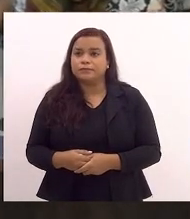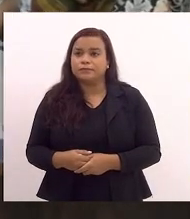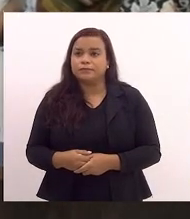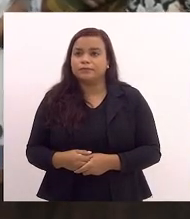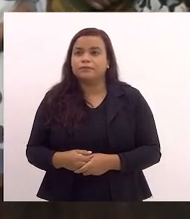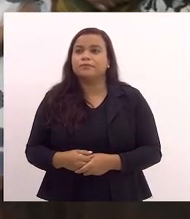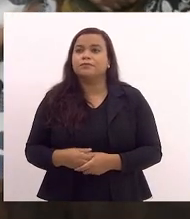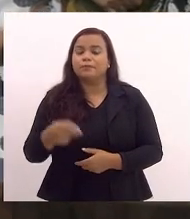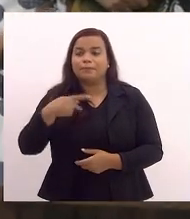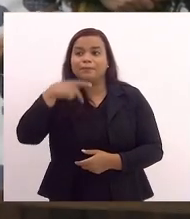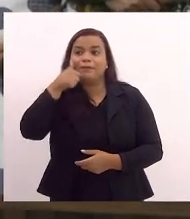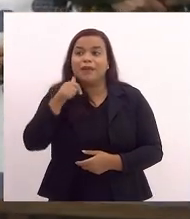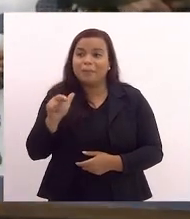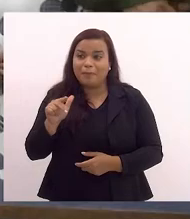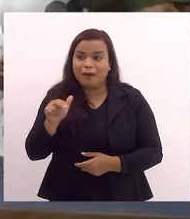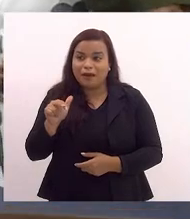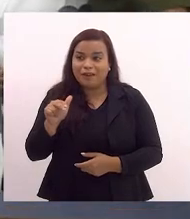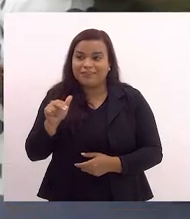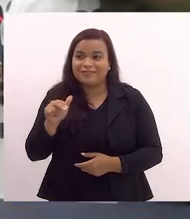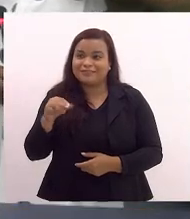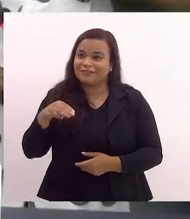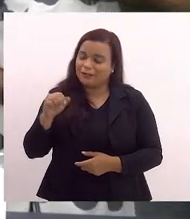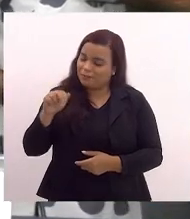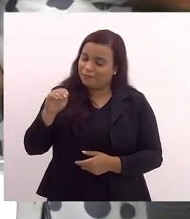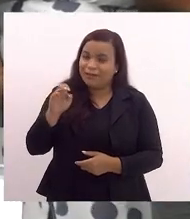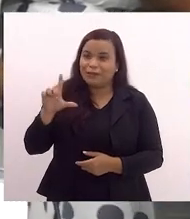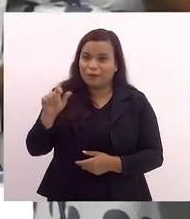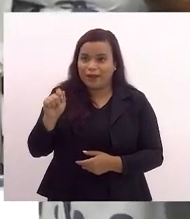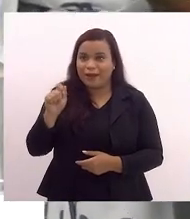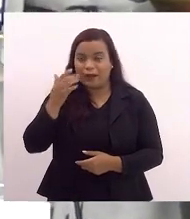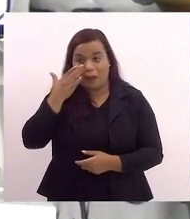A minha irmã, Manuela Vitória,